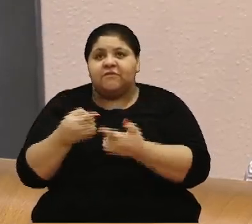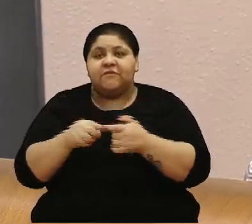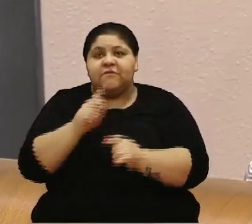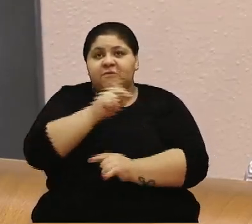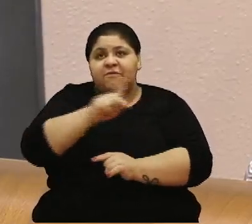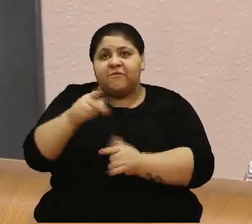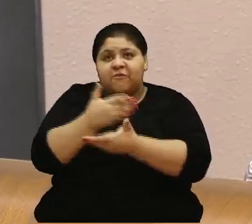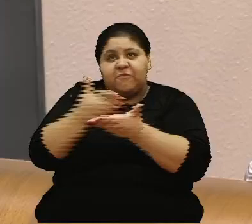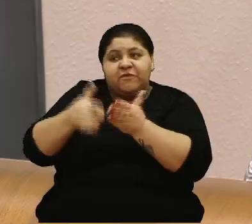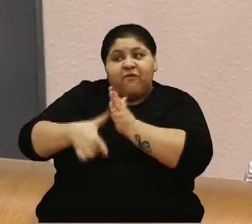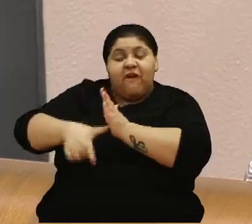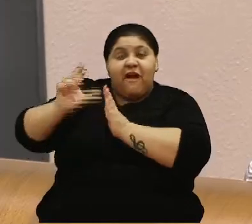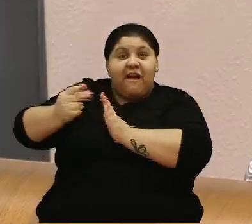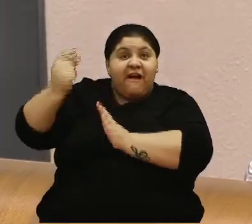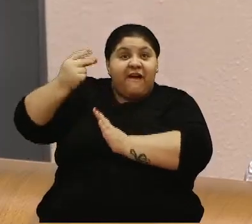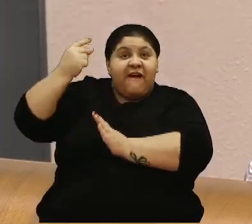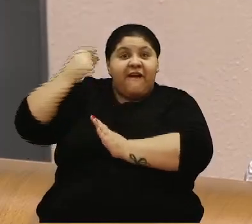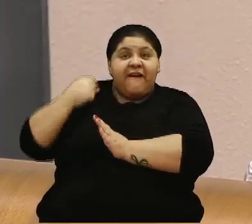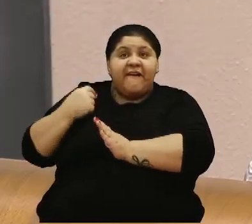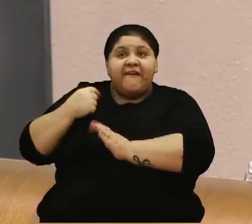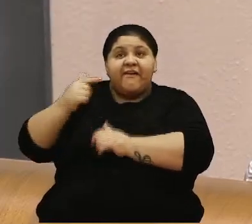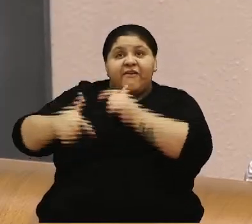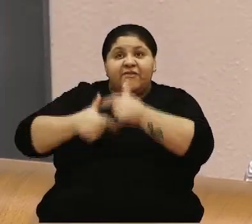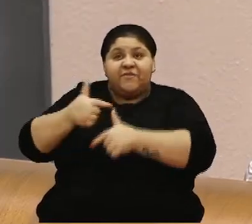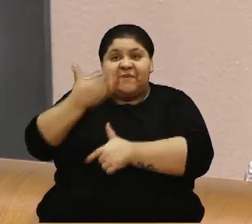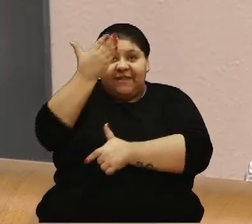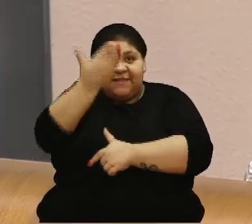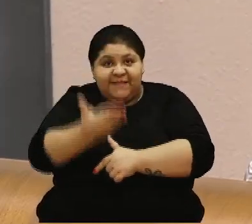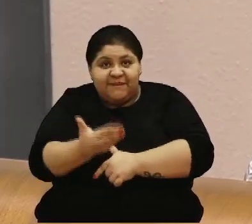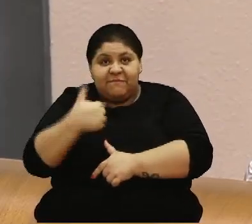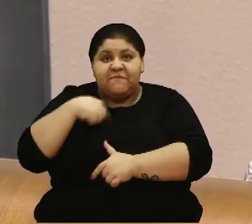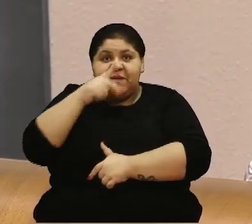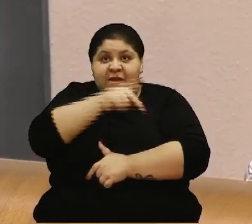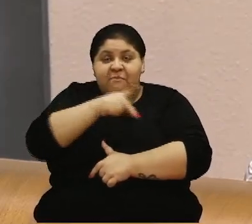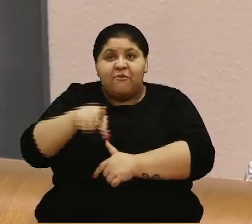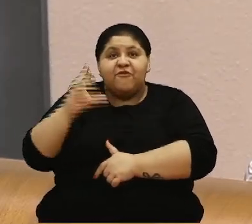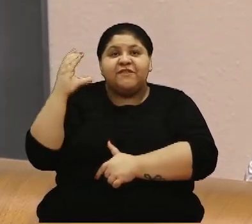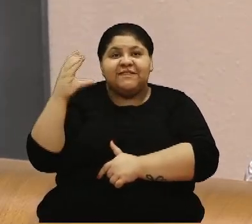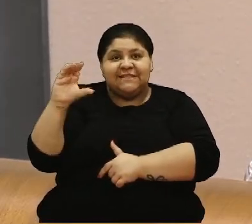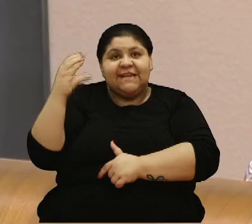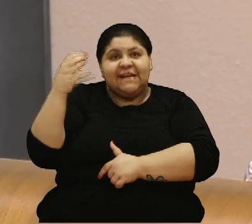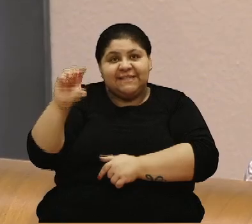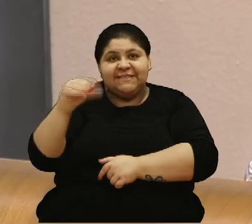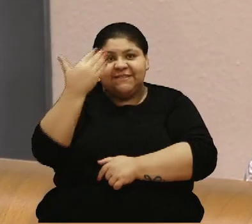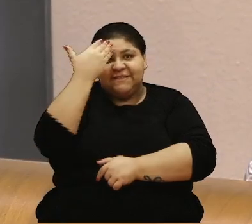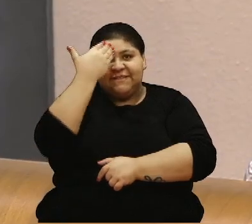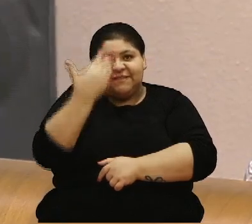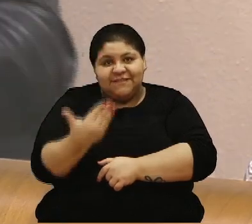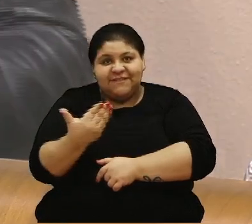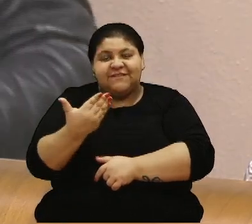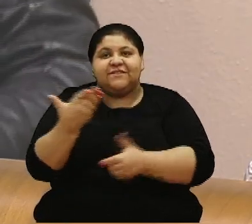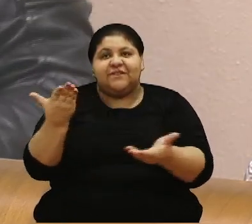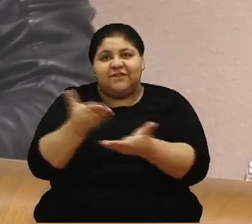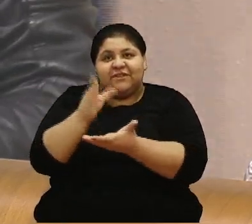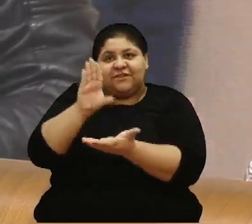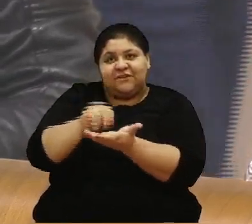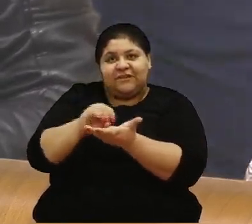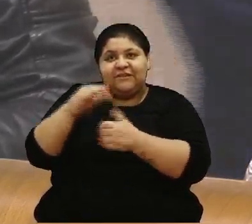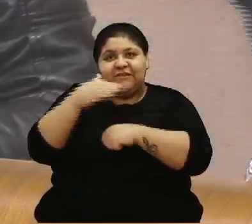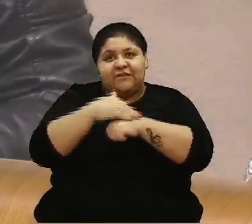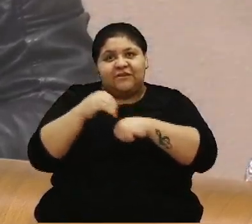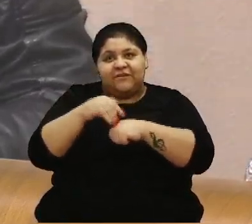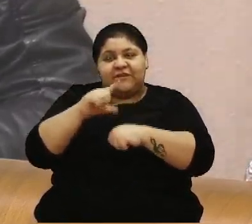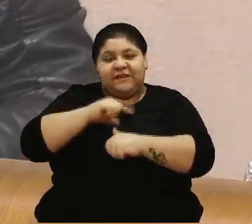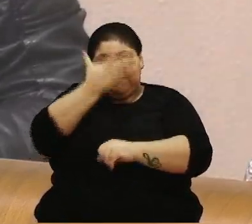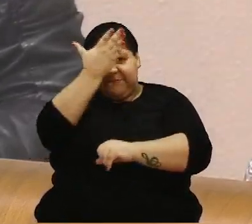começou cedo, né, a prof. Roseli? Com o trabalho da prof. Roseli, que foi minha prof de ciência. Peço a palavra. Então, agradecer, deixar registrado aqui o carinho que eu tenho